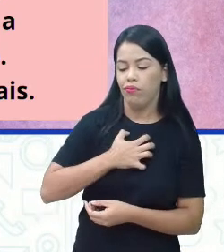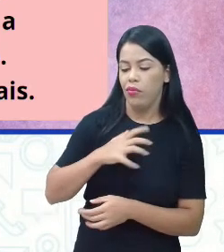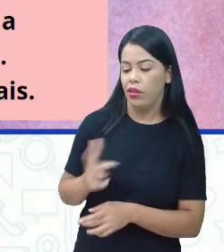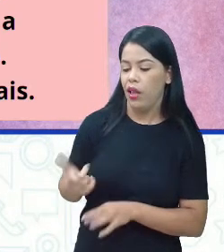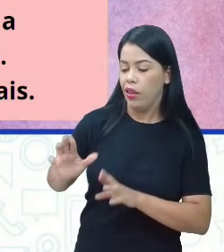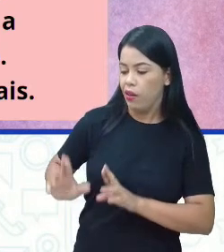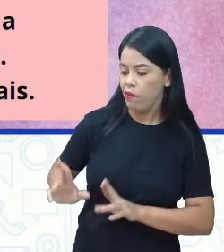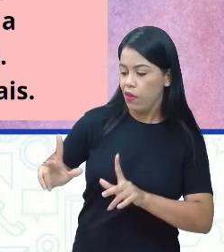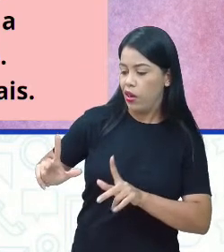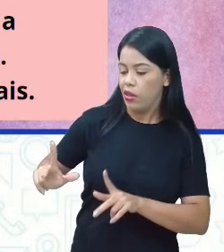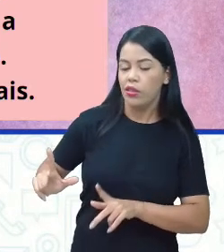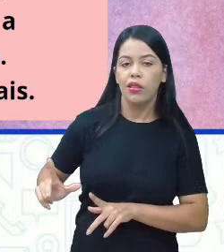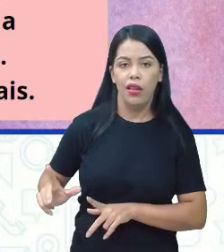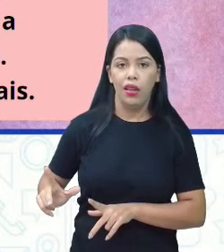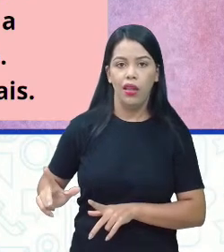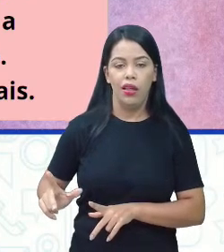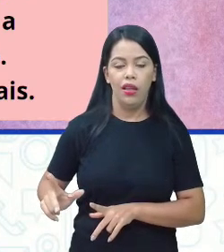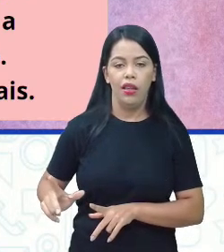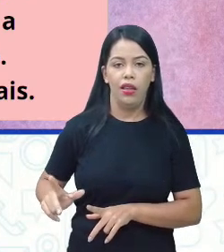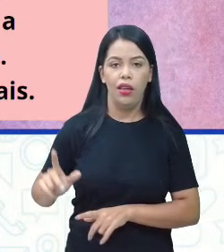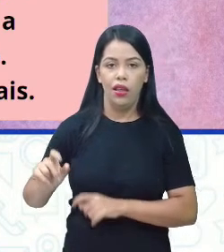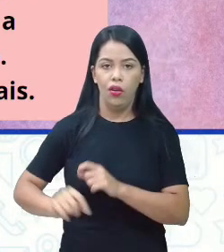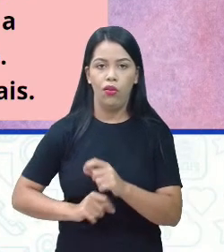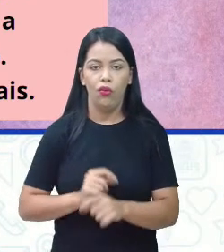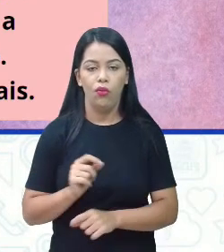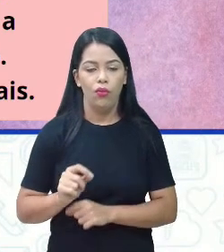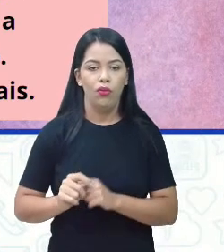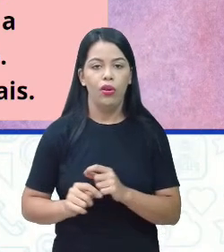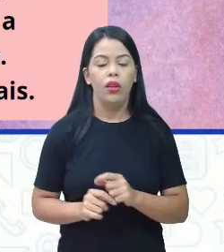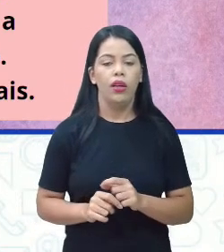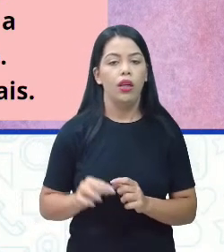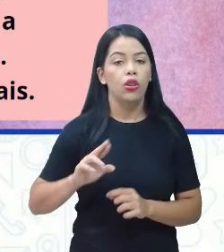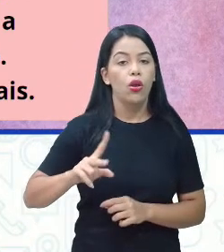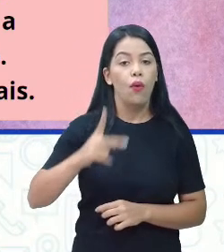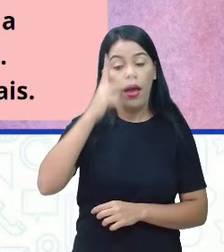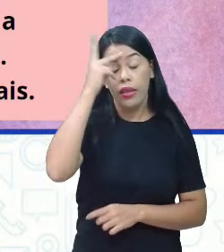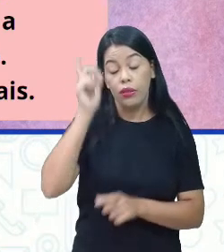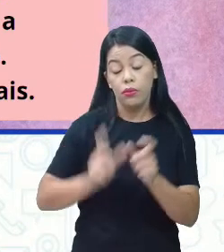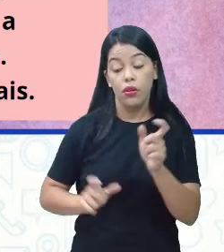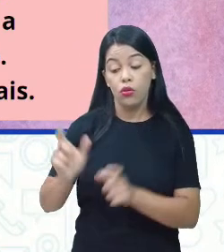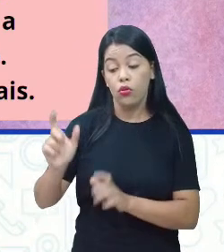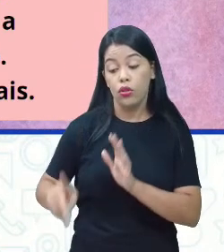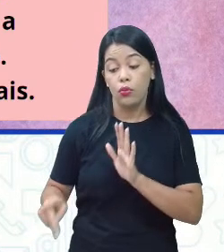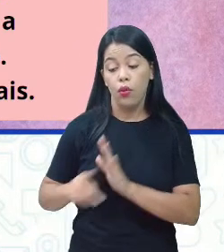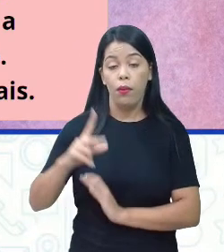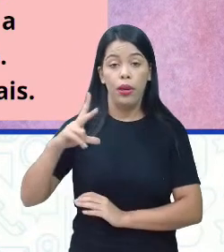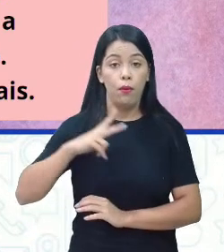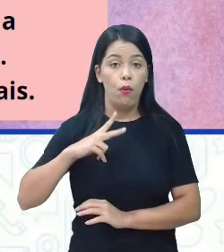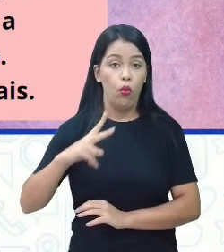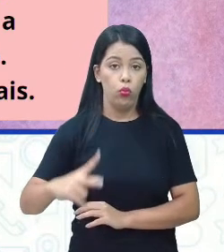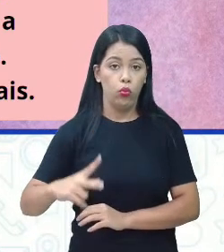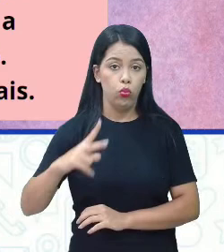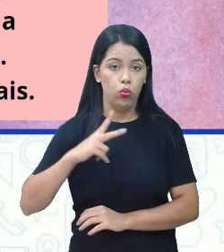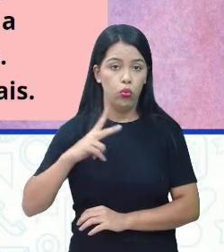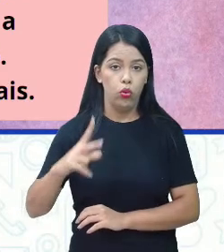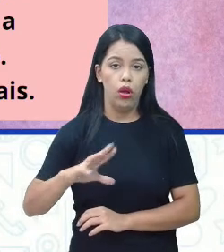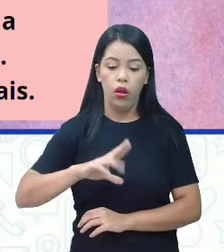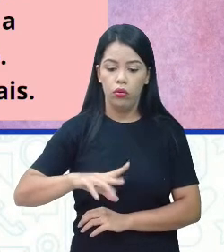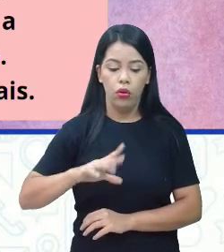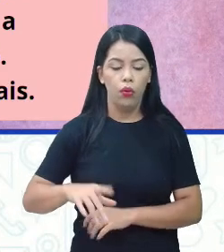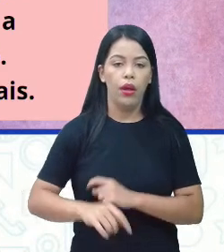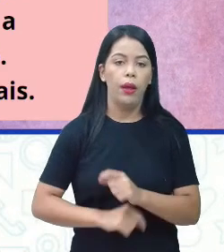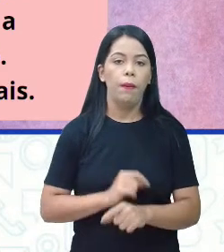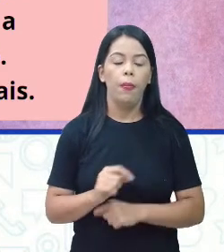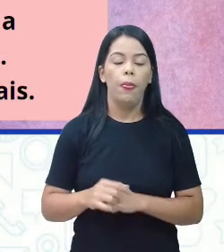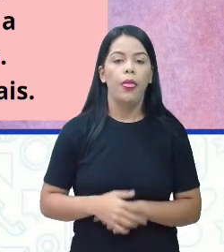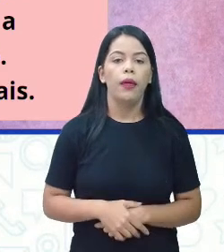portugueses que não entre as pessoas de Portugal, tá? Entre as expressões da língua portuguesa,